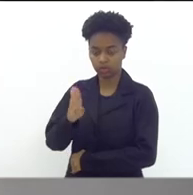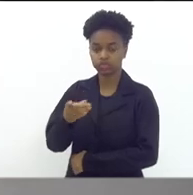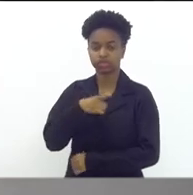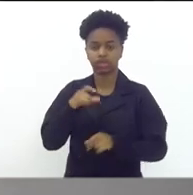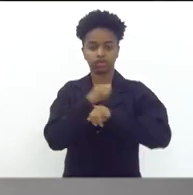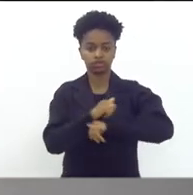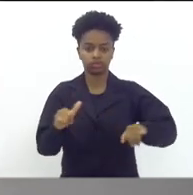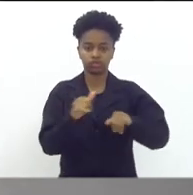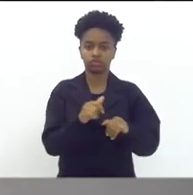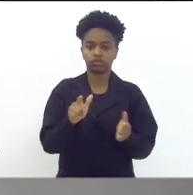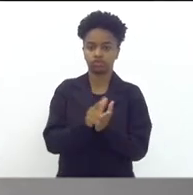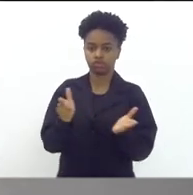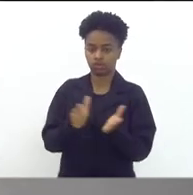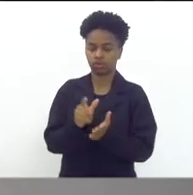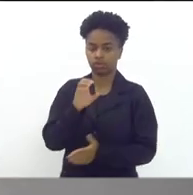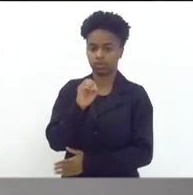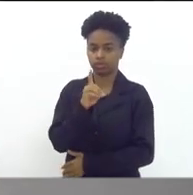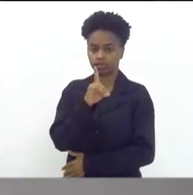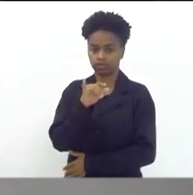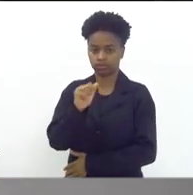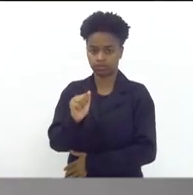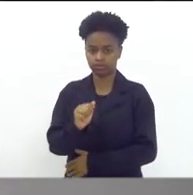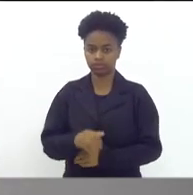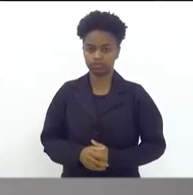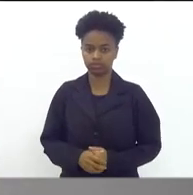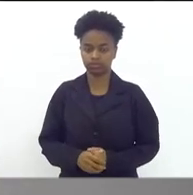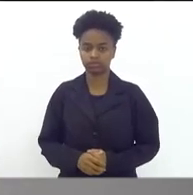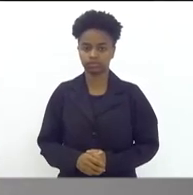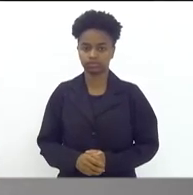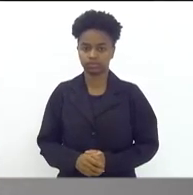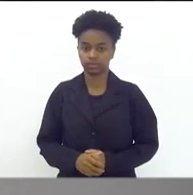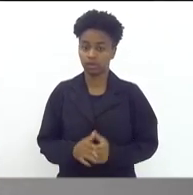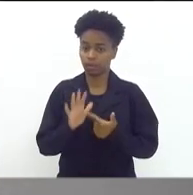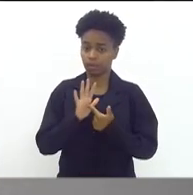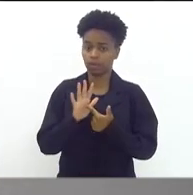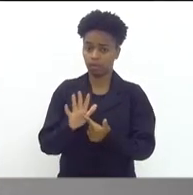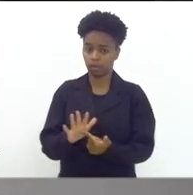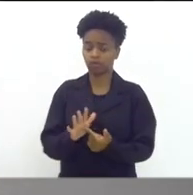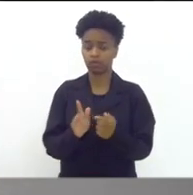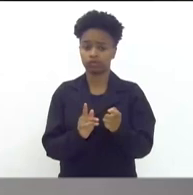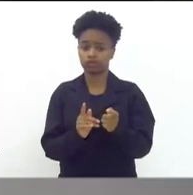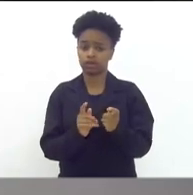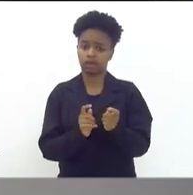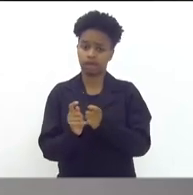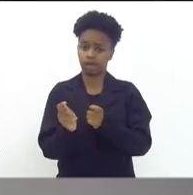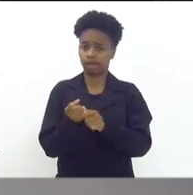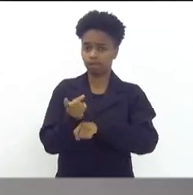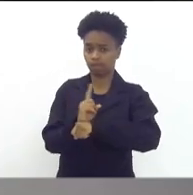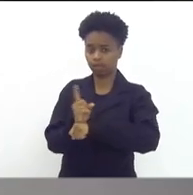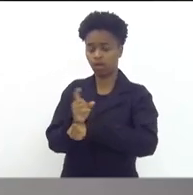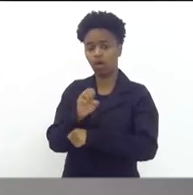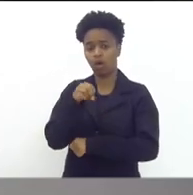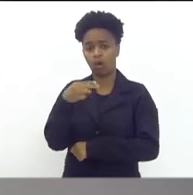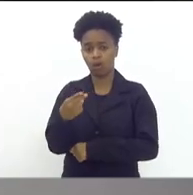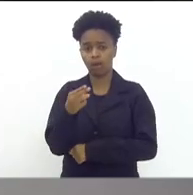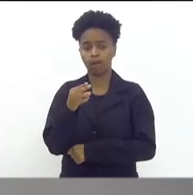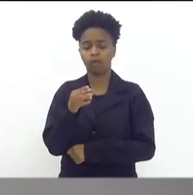que que o povo manipulação e medidor ou por bypass